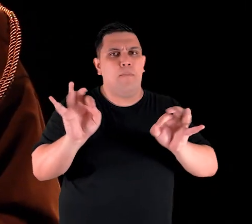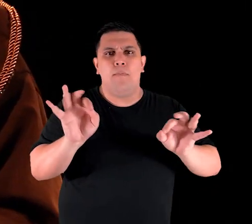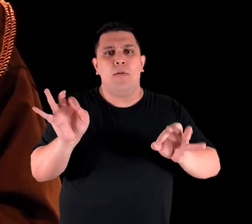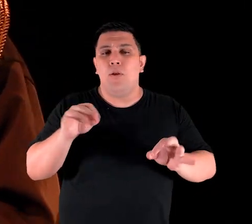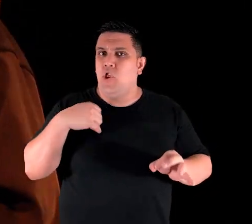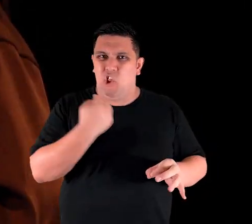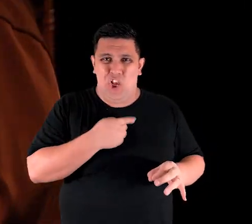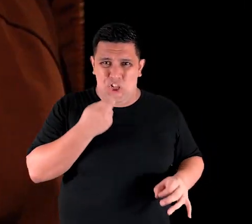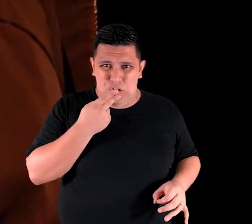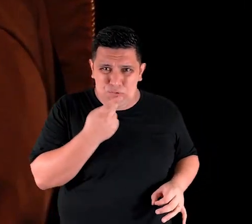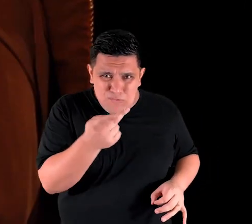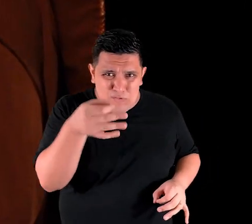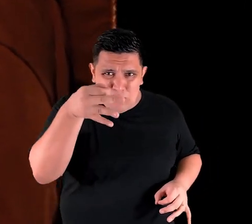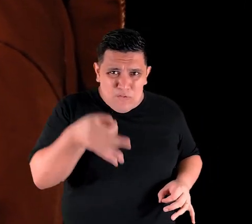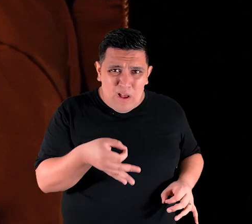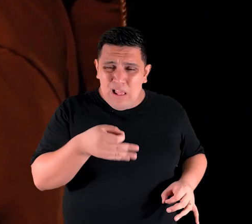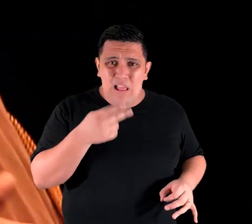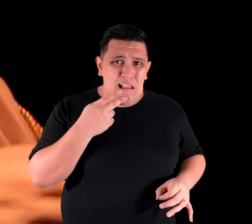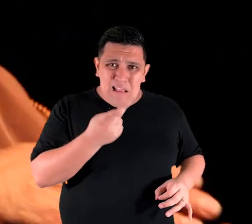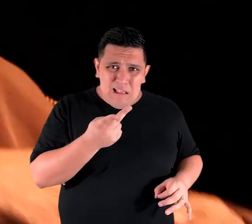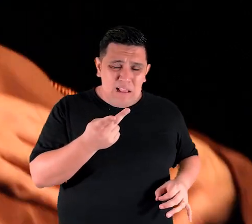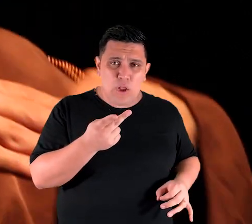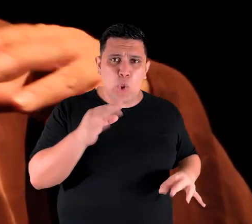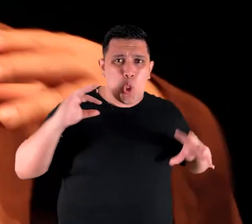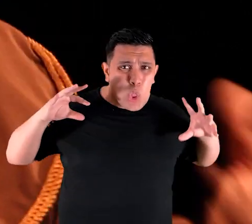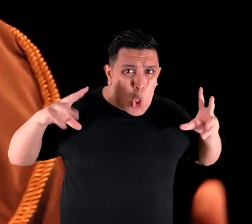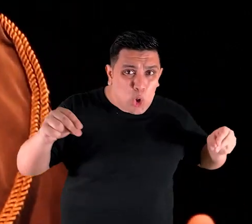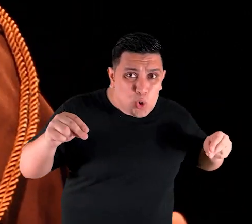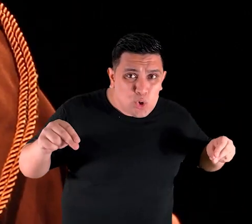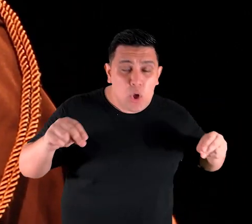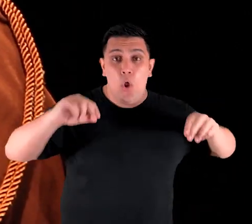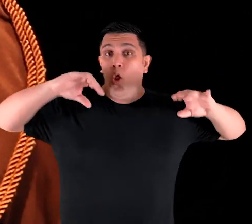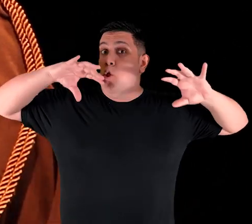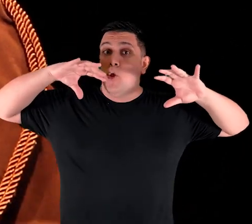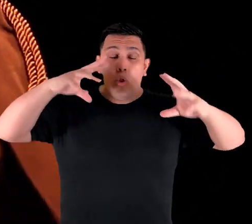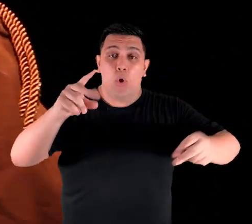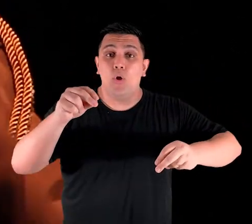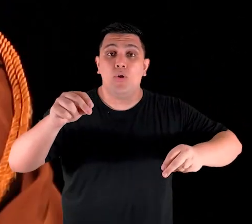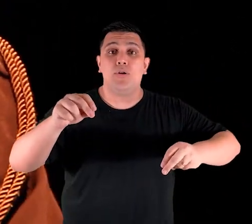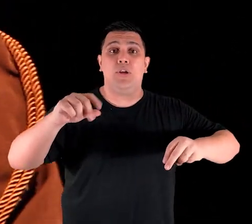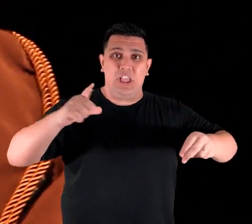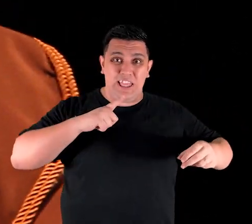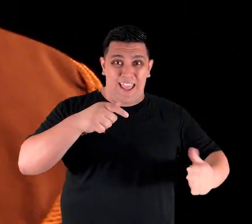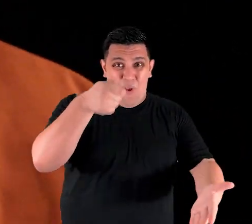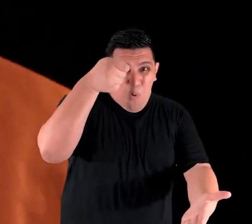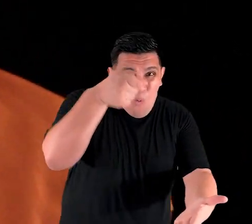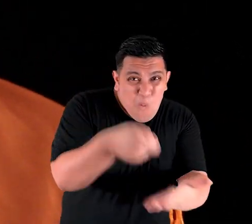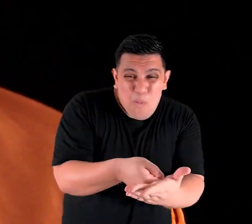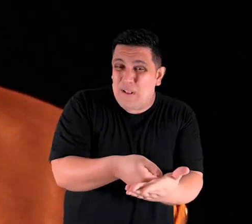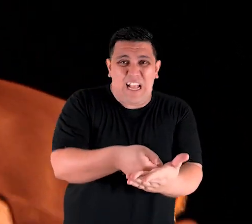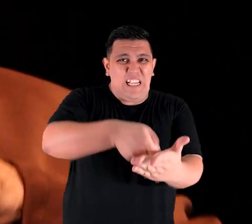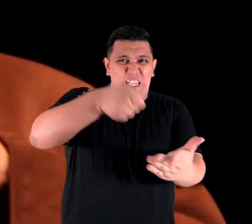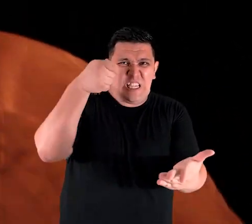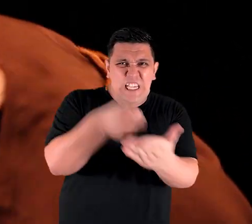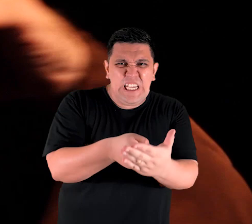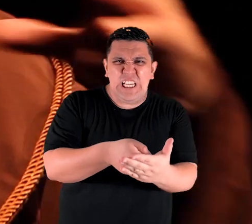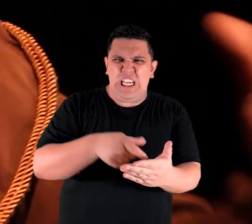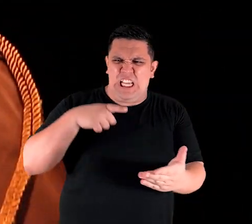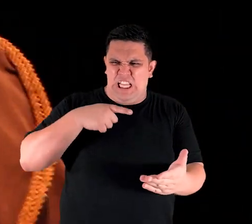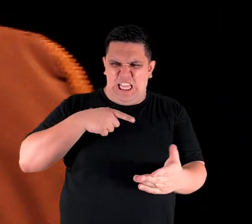afirmando que todos, exatamente todos, têm a obrigação de uma